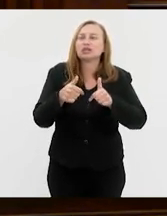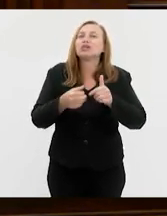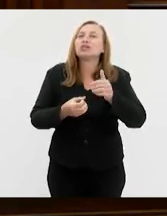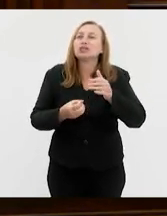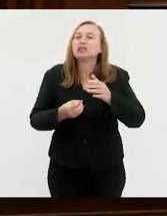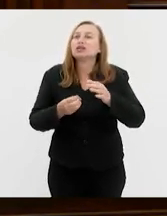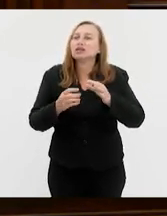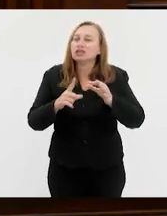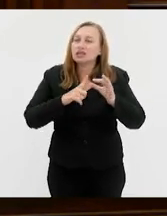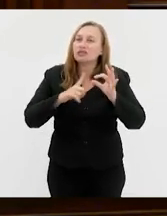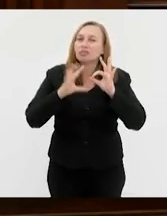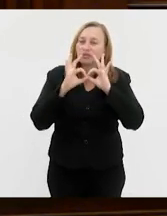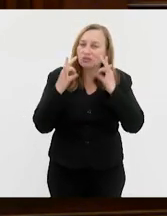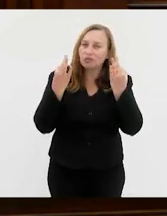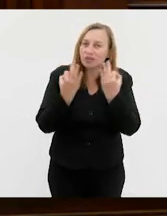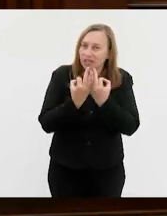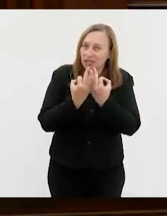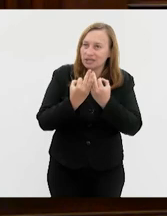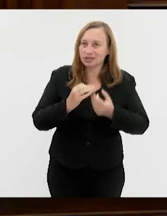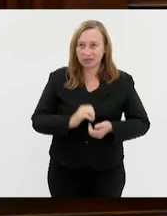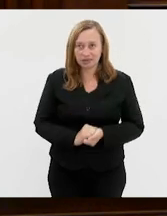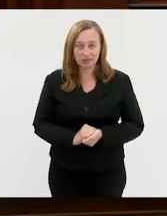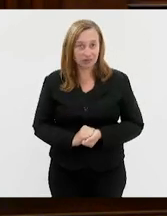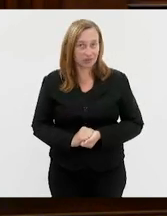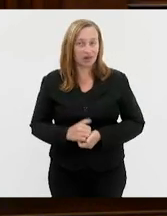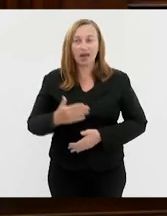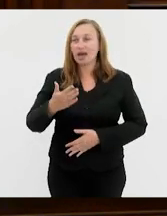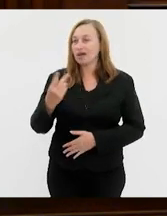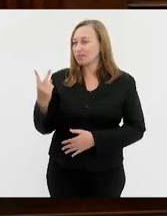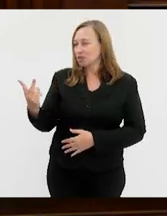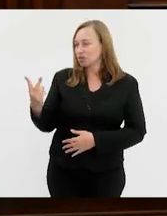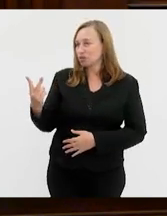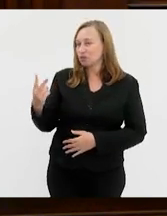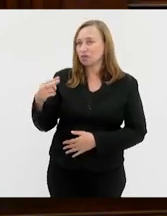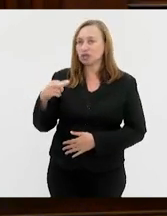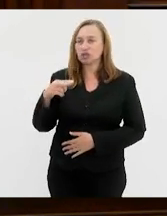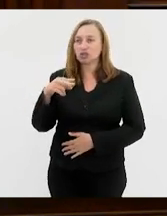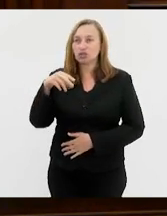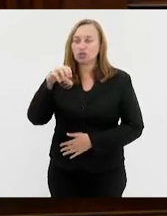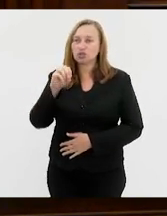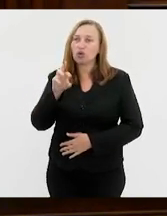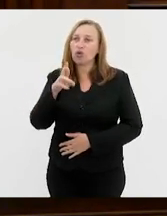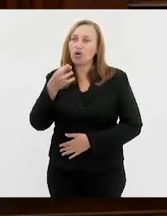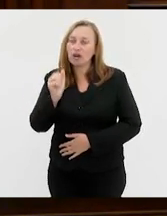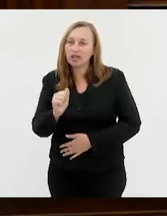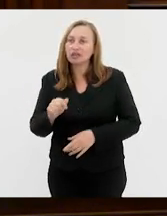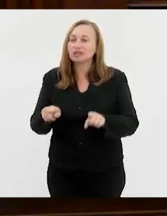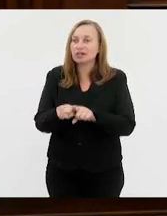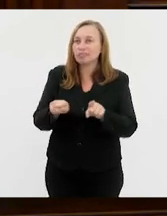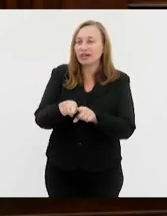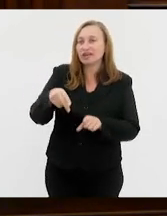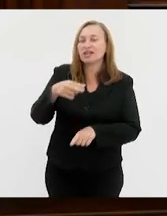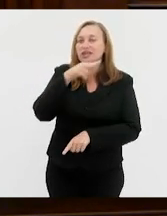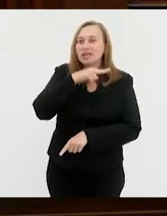famílias. E está aqui as minhas duas norinhas, meu grande neto, meu primão